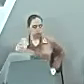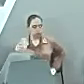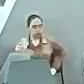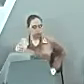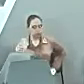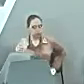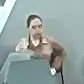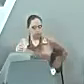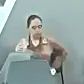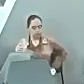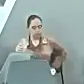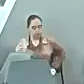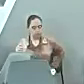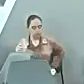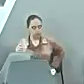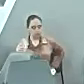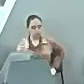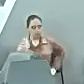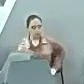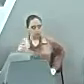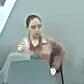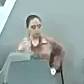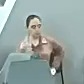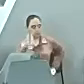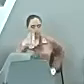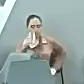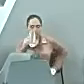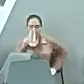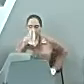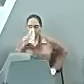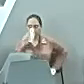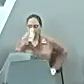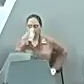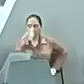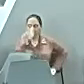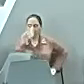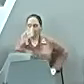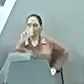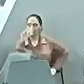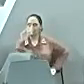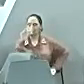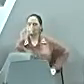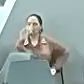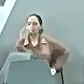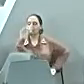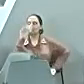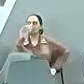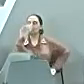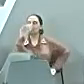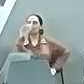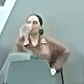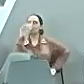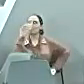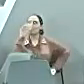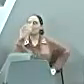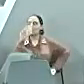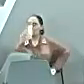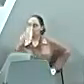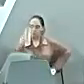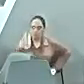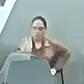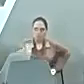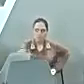da categoria diferenciado do regime geral dos servidores públicos assim como as polícias têm eu acho que cabe aos